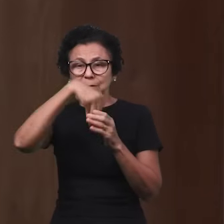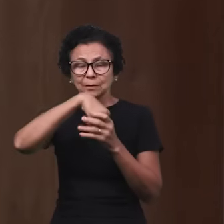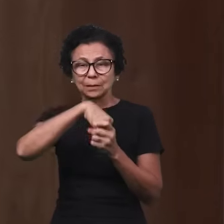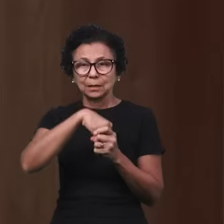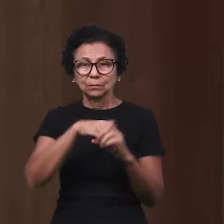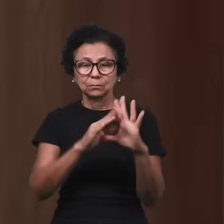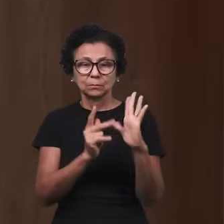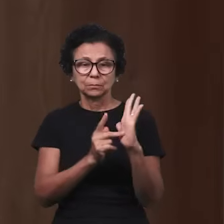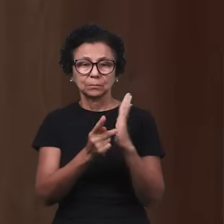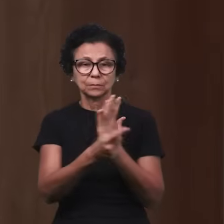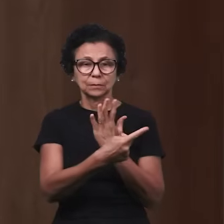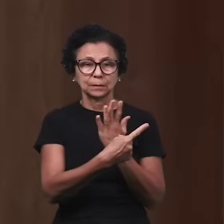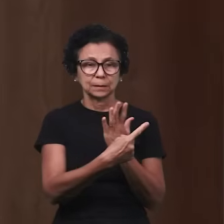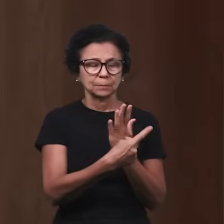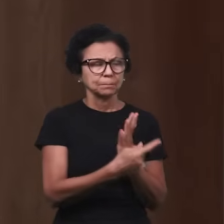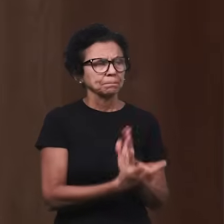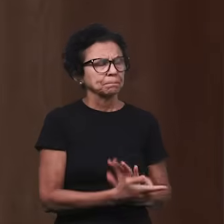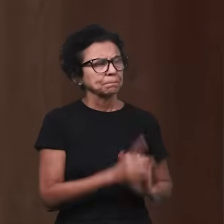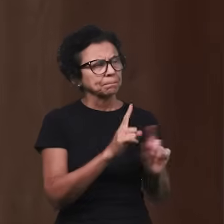sabedoria, porque veja,